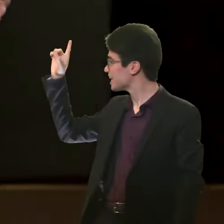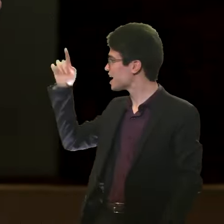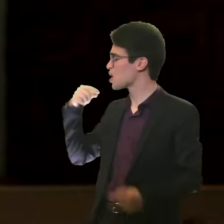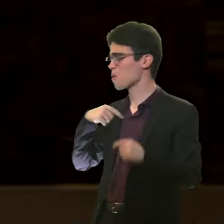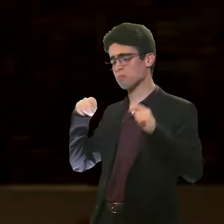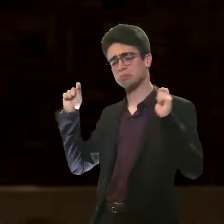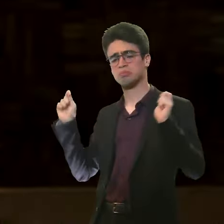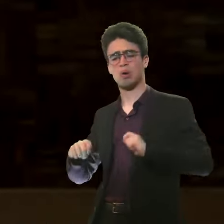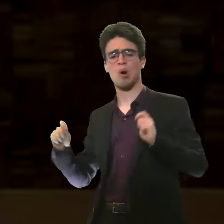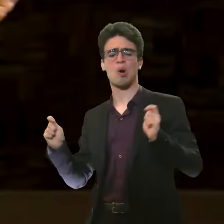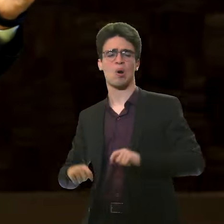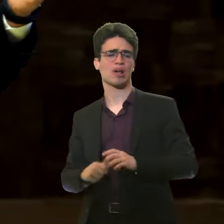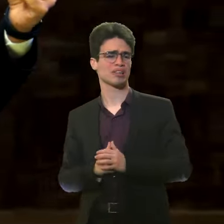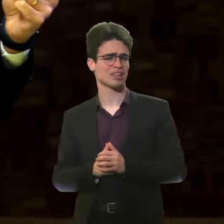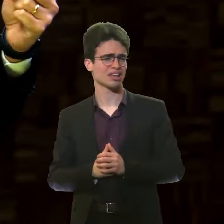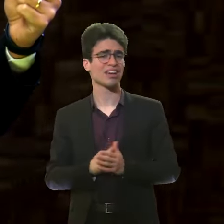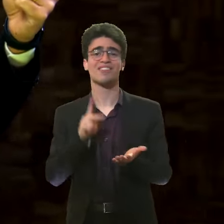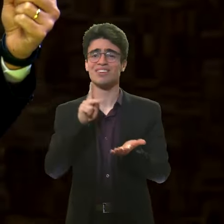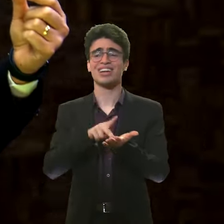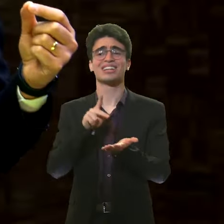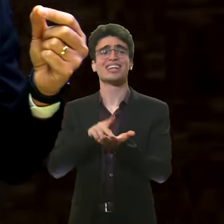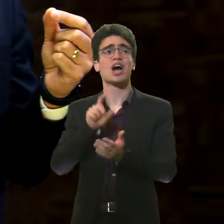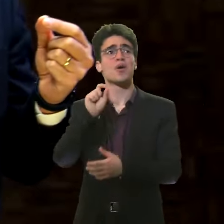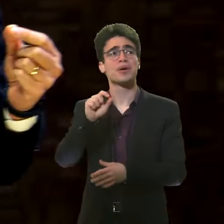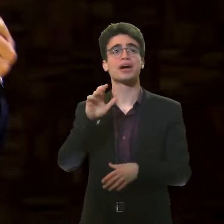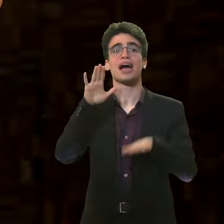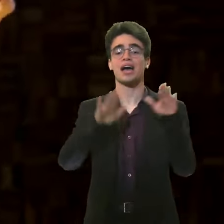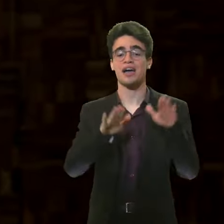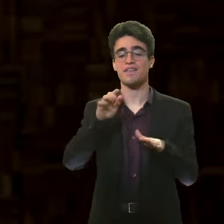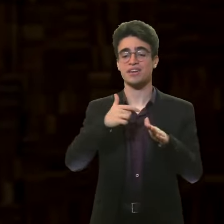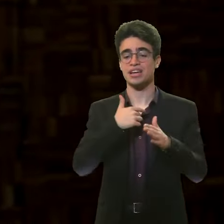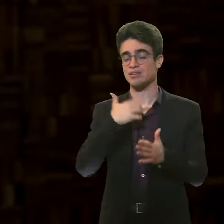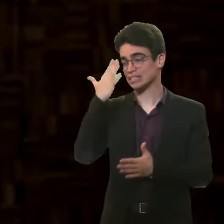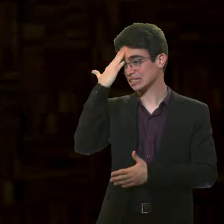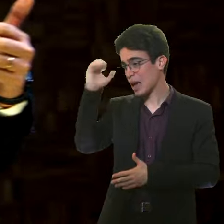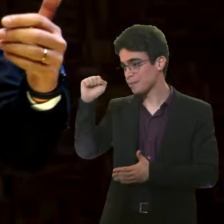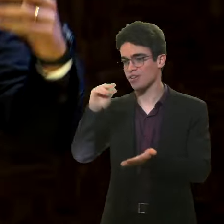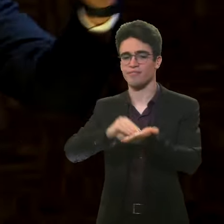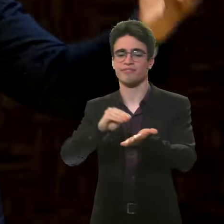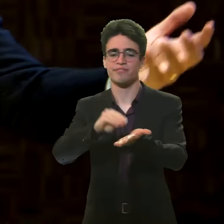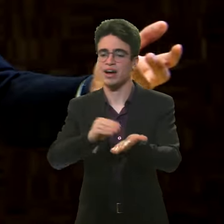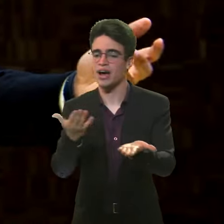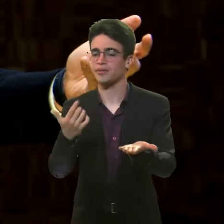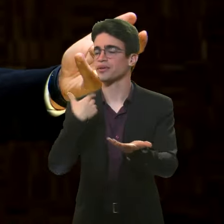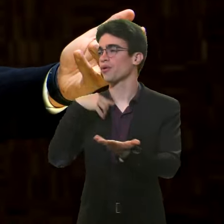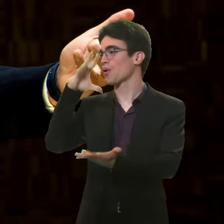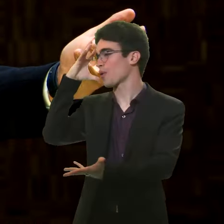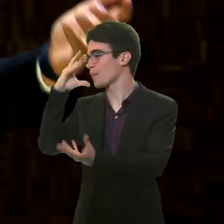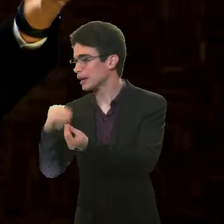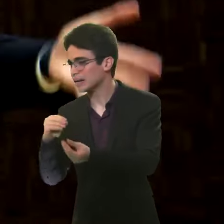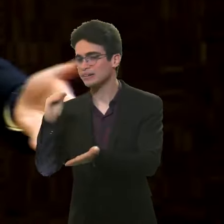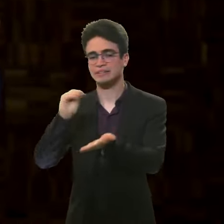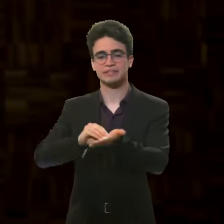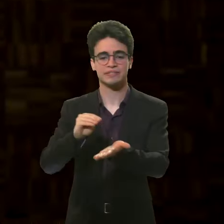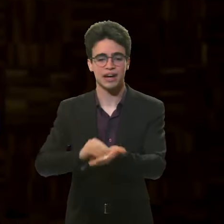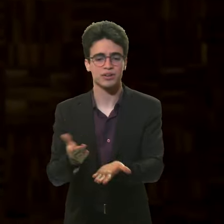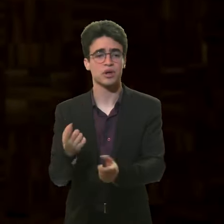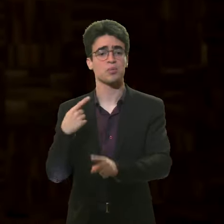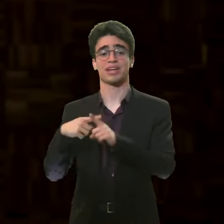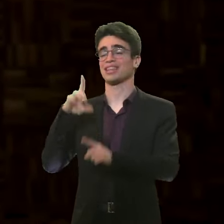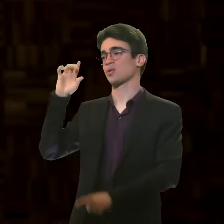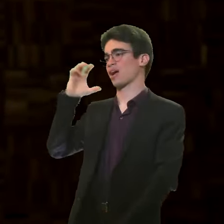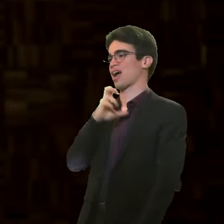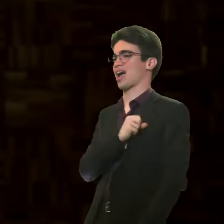um Deus que ia perdoar talvez a minha falta de sabedoria, a minha falta de entendimento, porque Ele me ama, Ele é meu